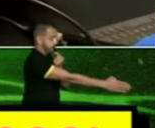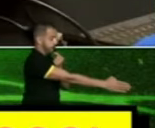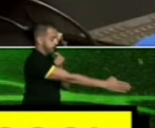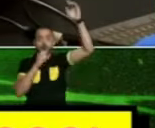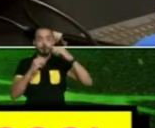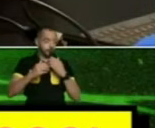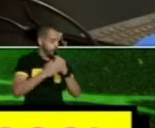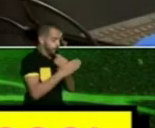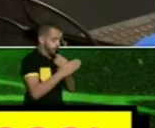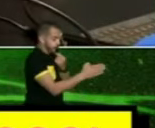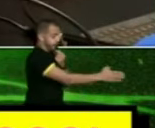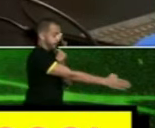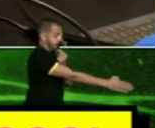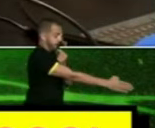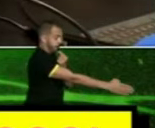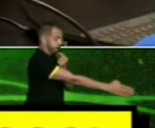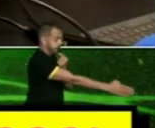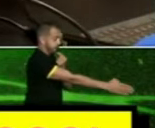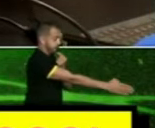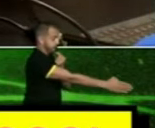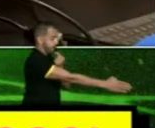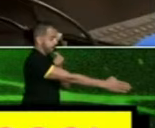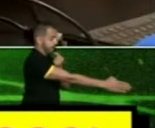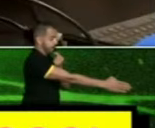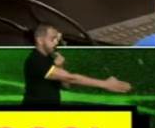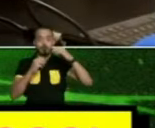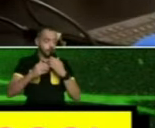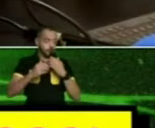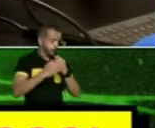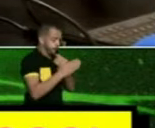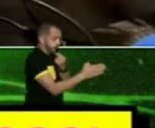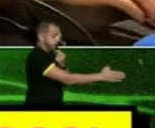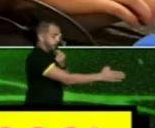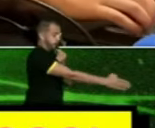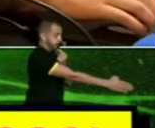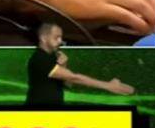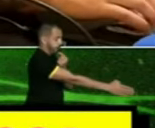doid galao de maluco